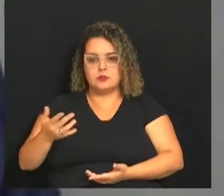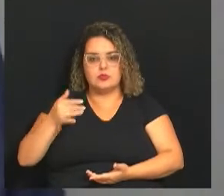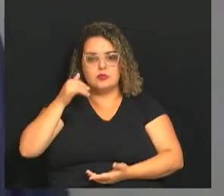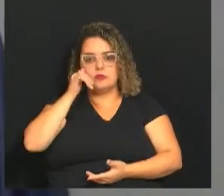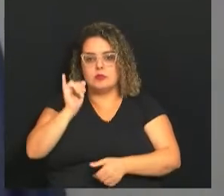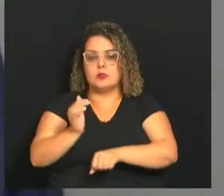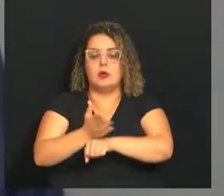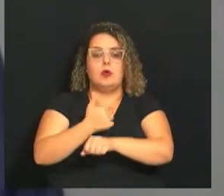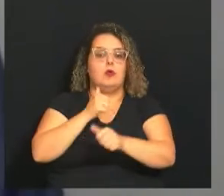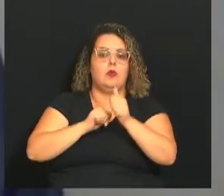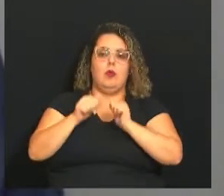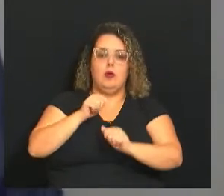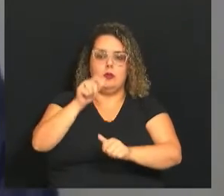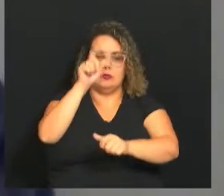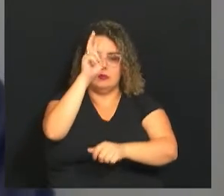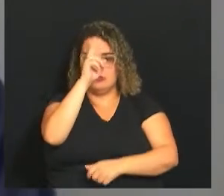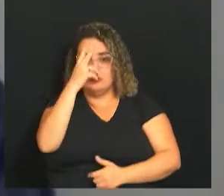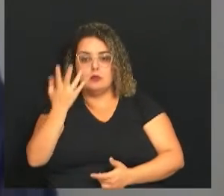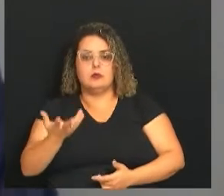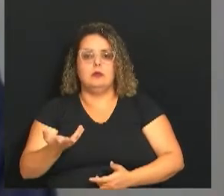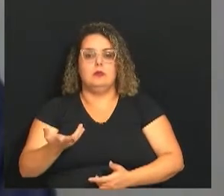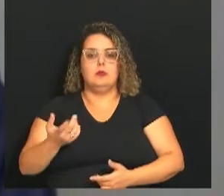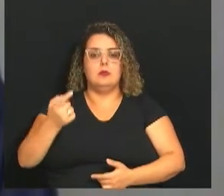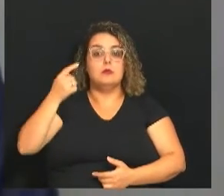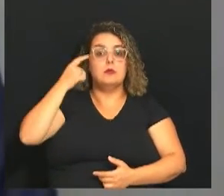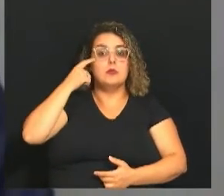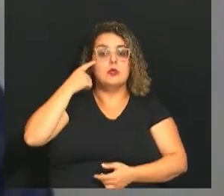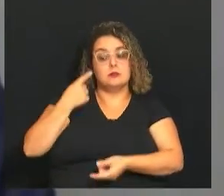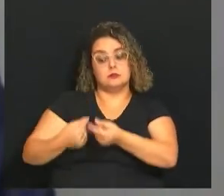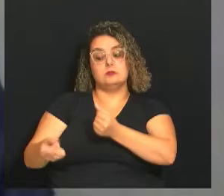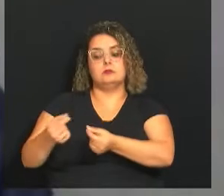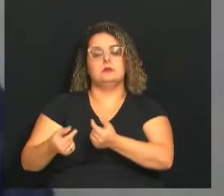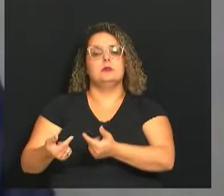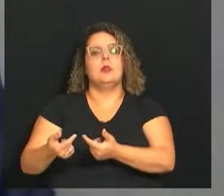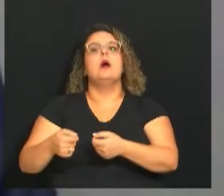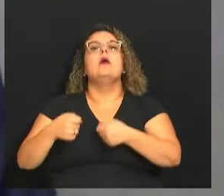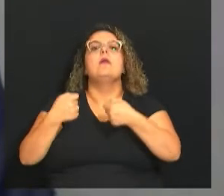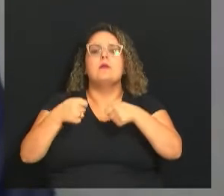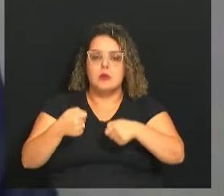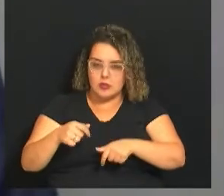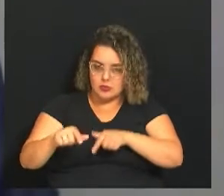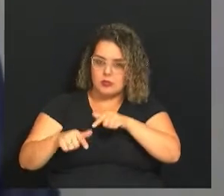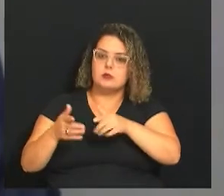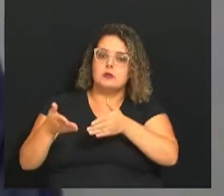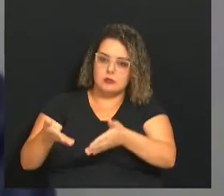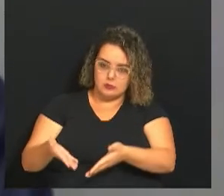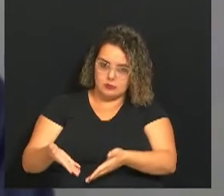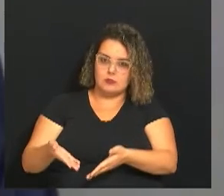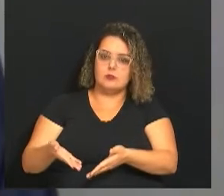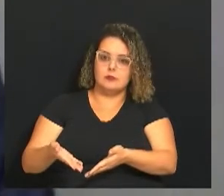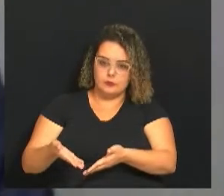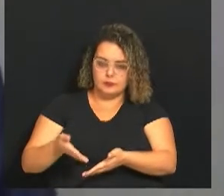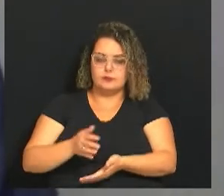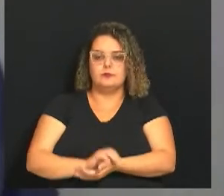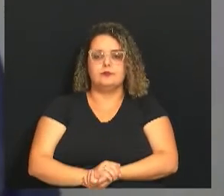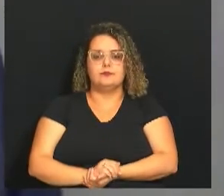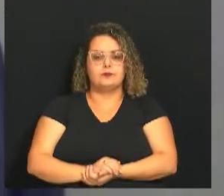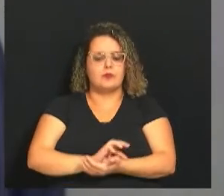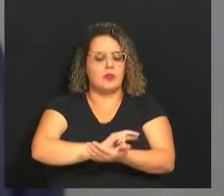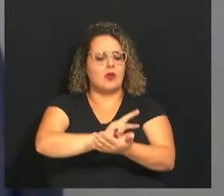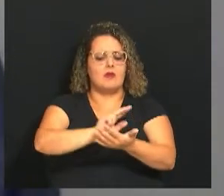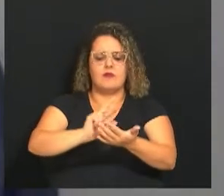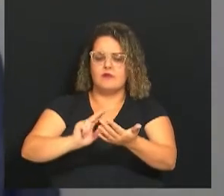alcoolismo, mesmo que ela tenha que pensar só pela parte financeira, ela precisa trabalhar com isso. Existem inúmeros casos de